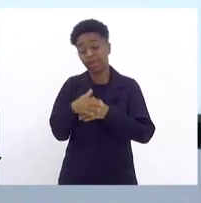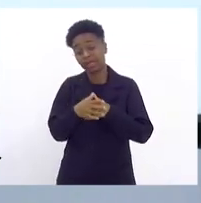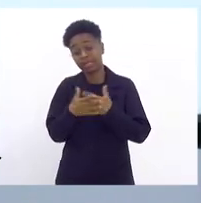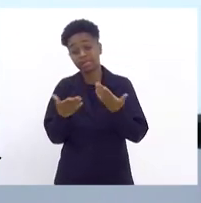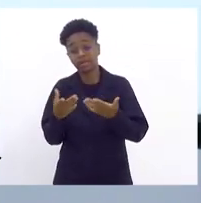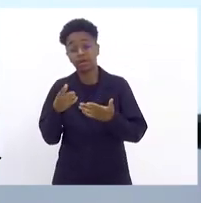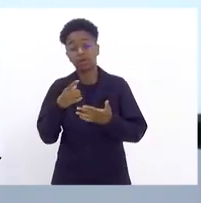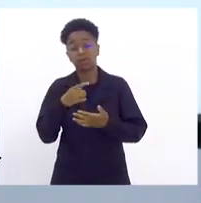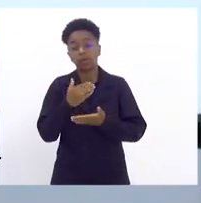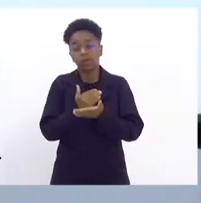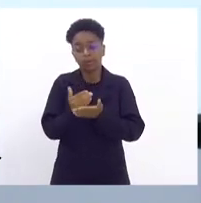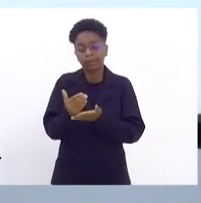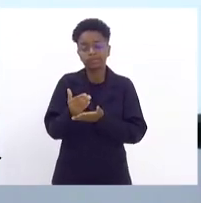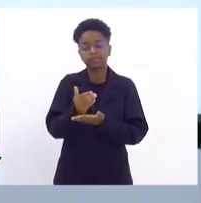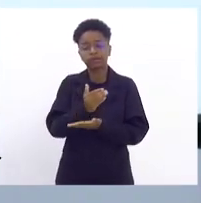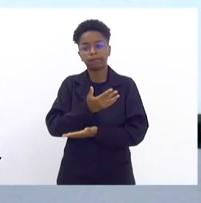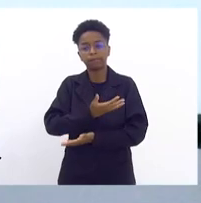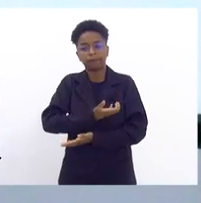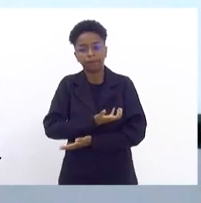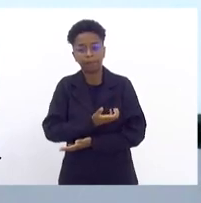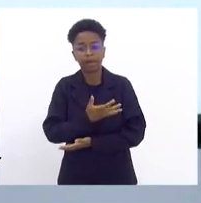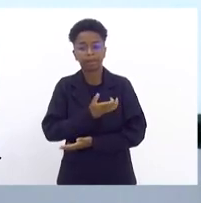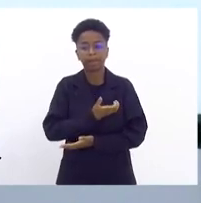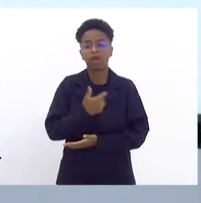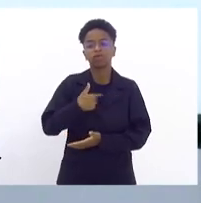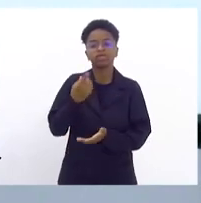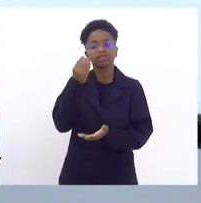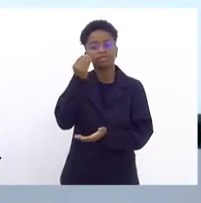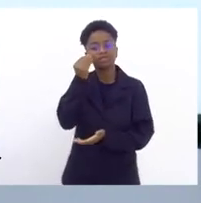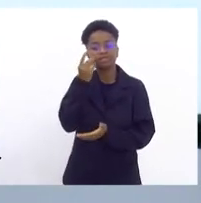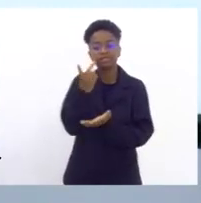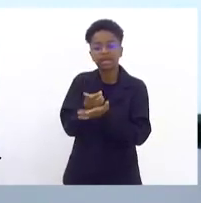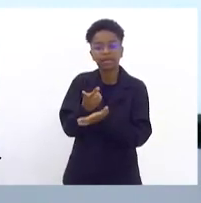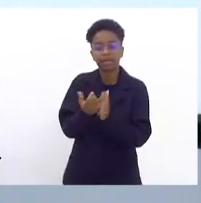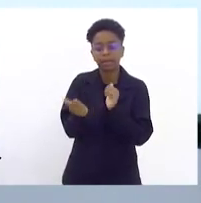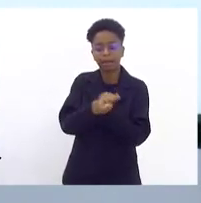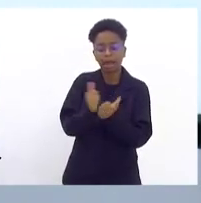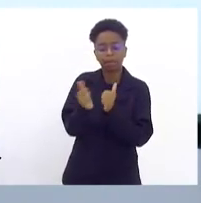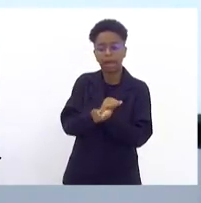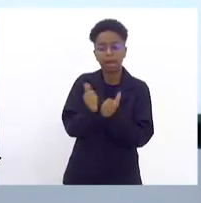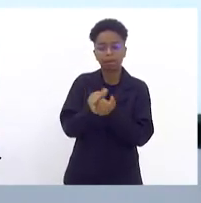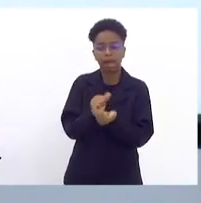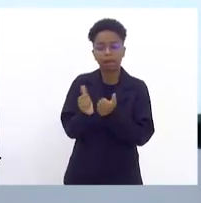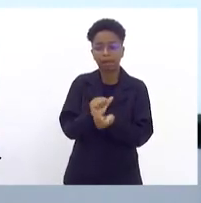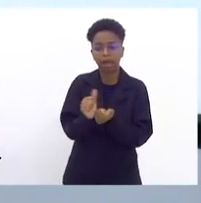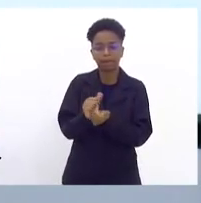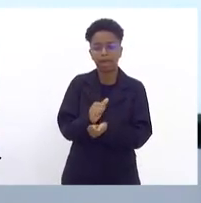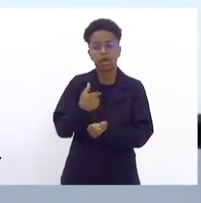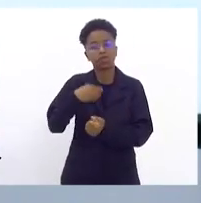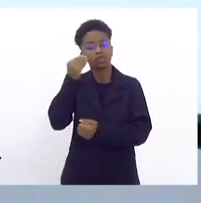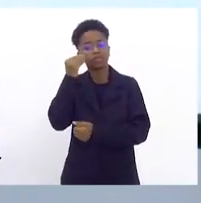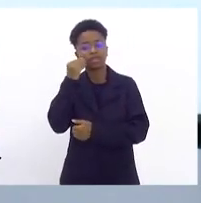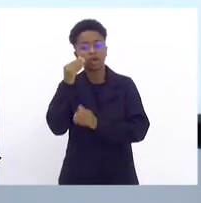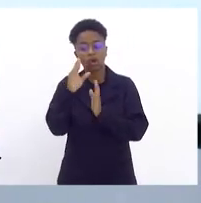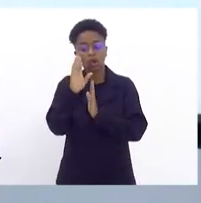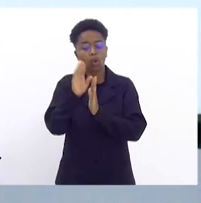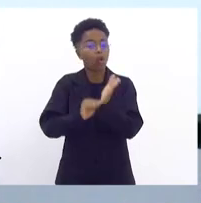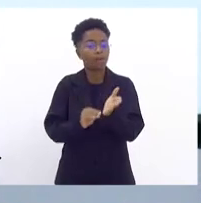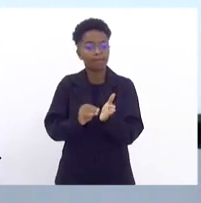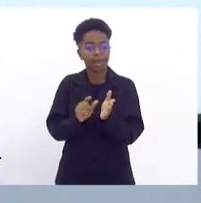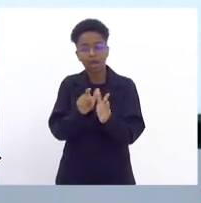porque porque o tempo todo eu queria me adequar a realidade que não era minha eu tentava copiar a todos